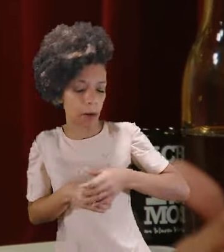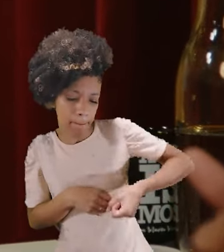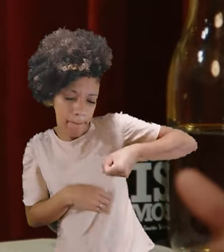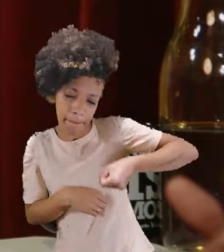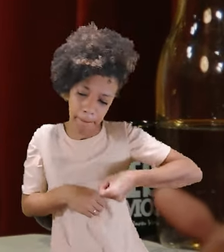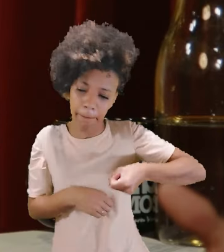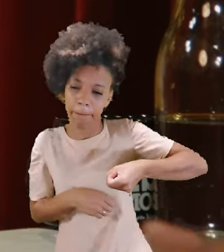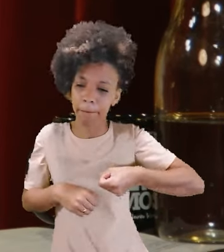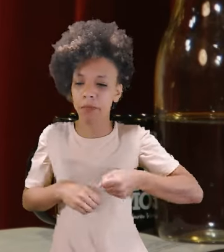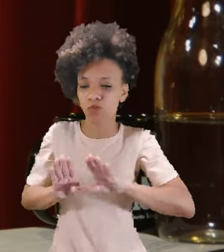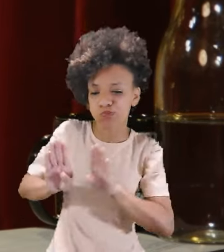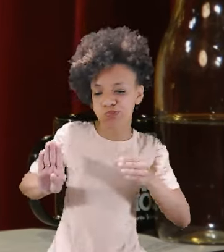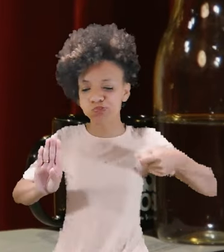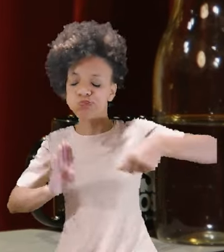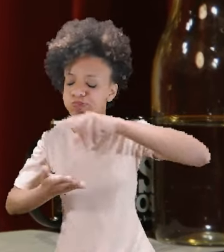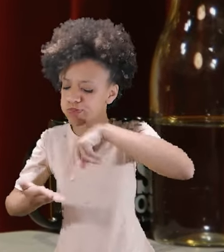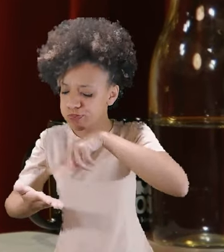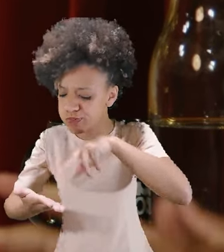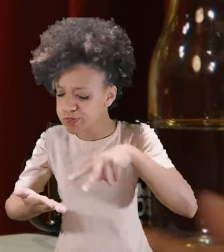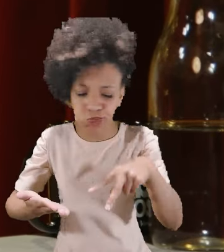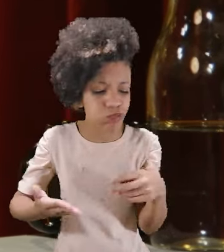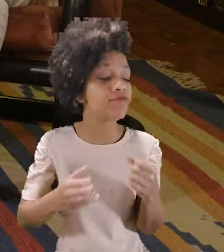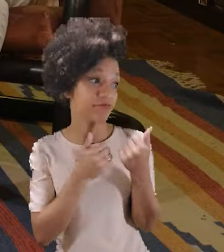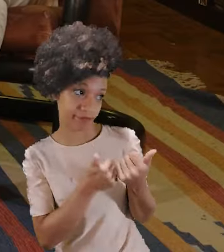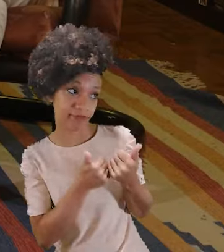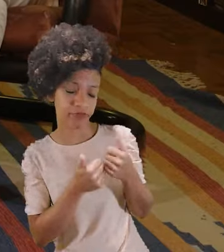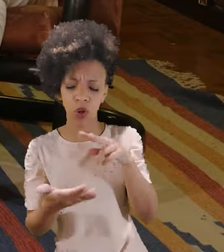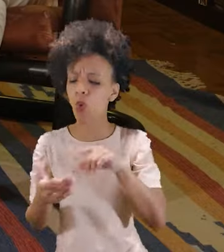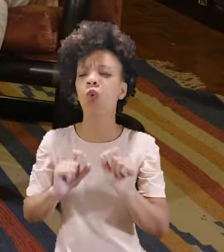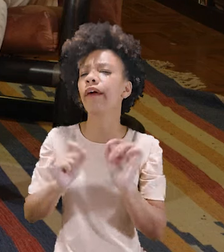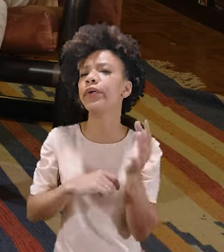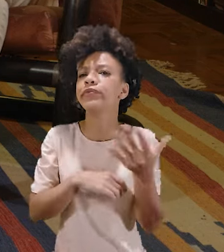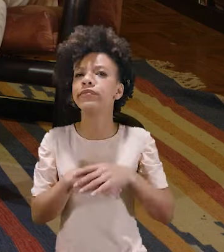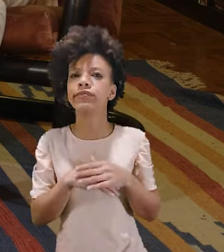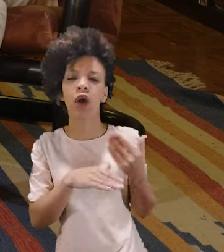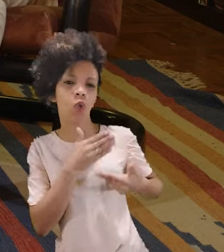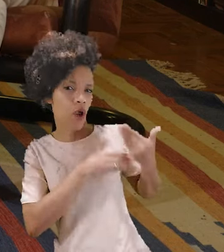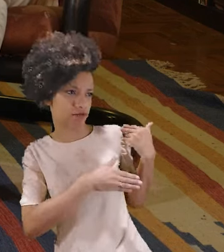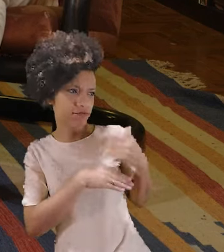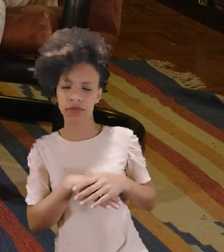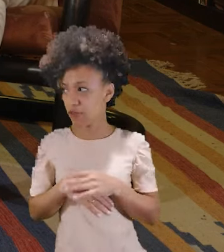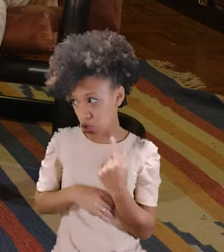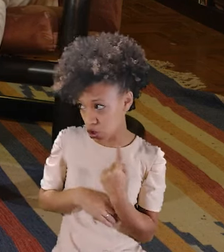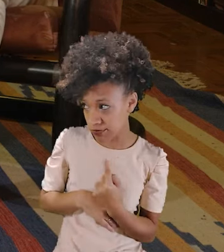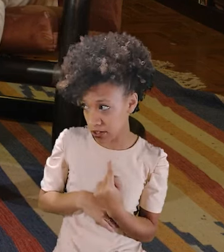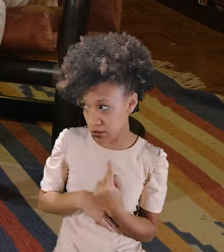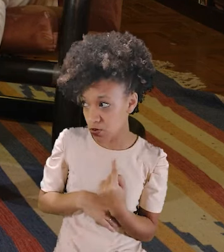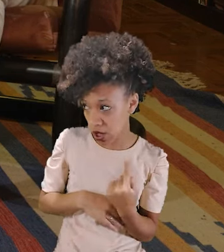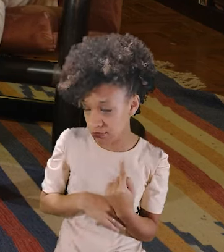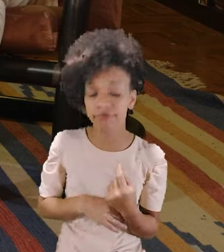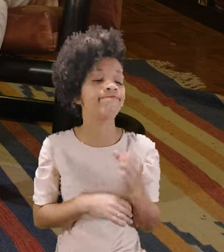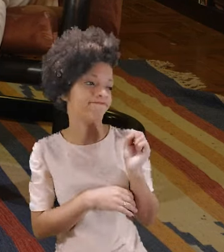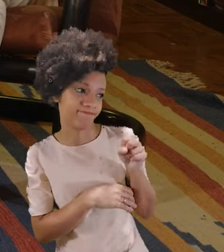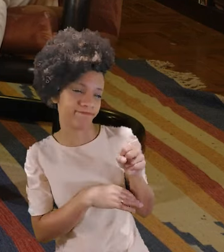maletinha tal você dá uma lida nas paradas aí sei ler esse ver o que aconteceu no último quarto Você tá sozinho sozinho